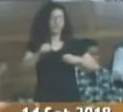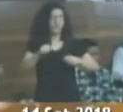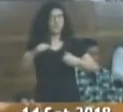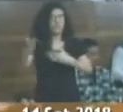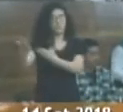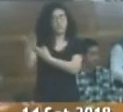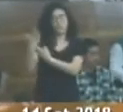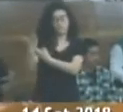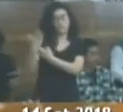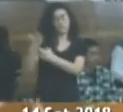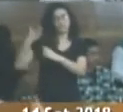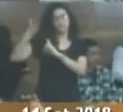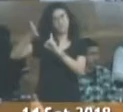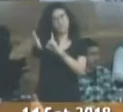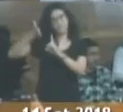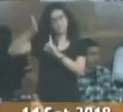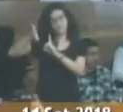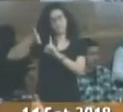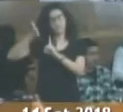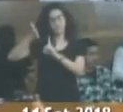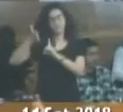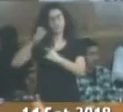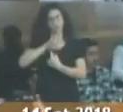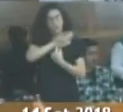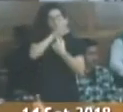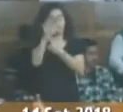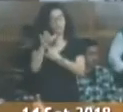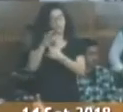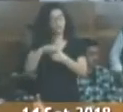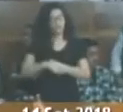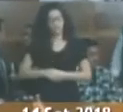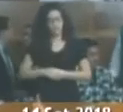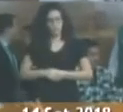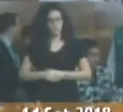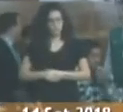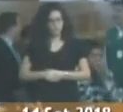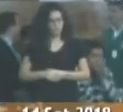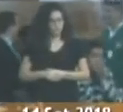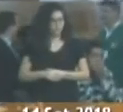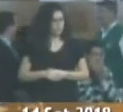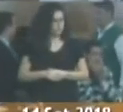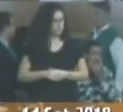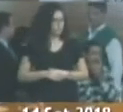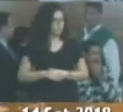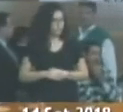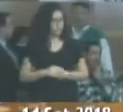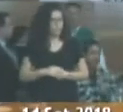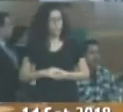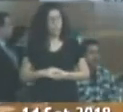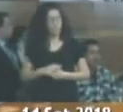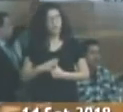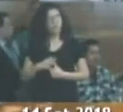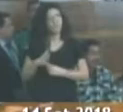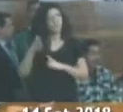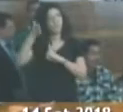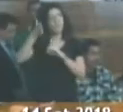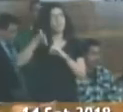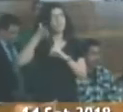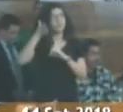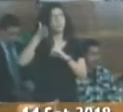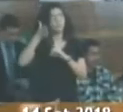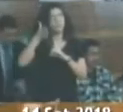ajudar a fazer a palestra que eu vou apresentar para vocês. A nossa palestra é a